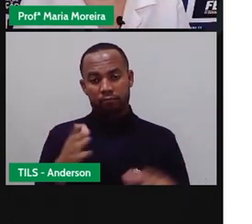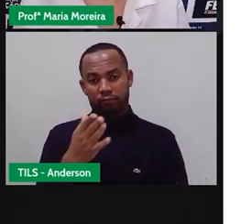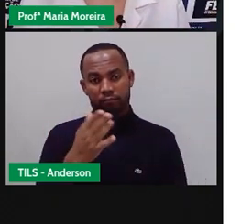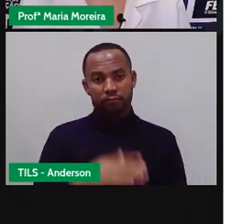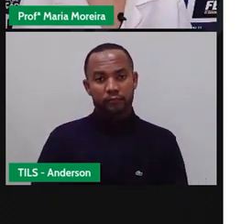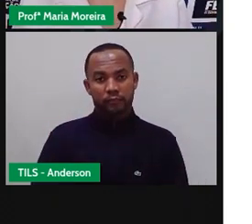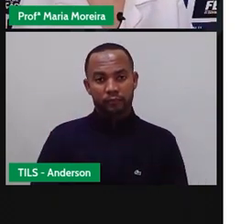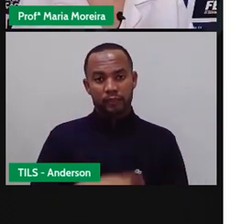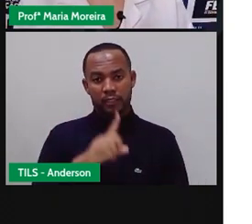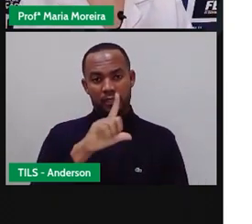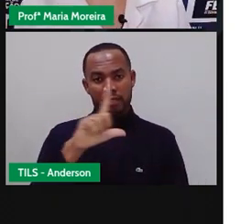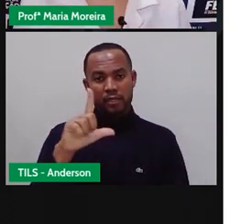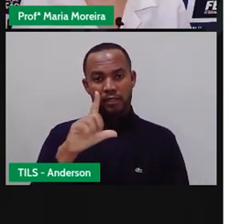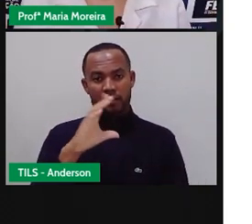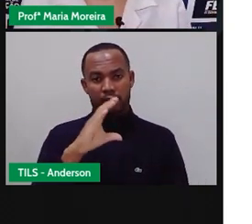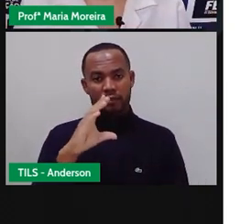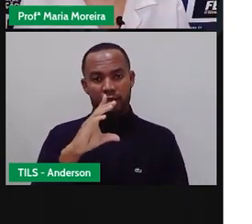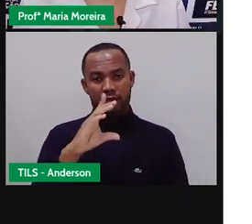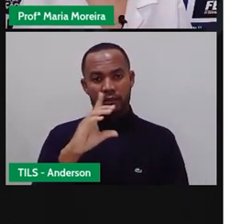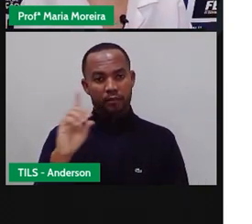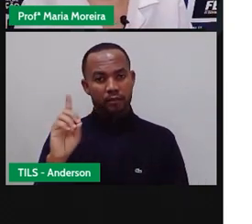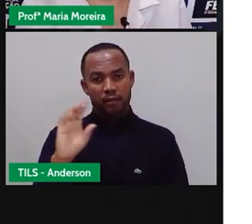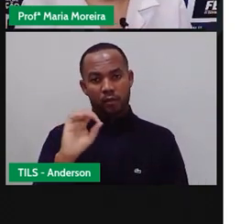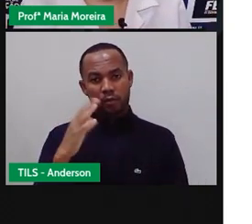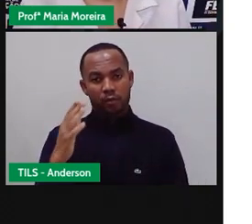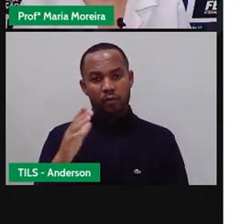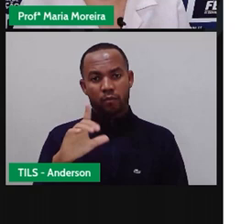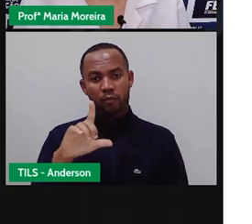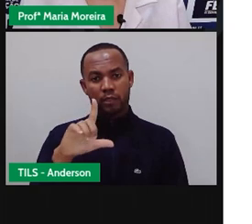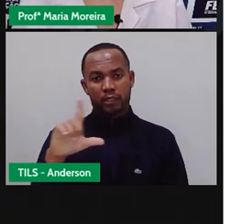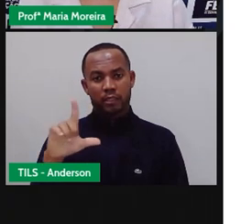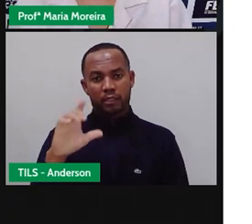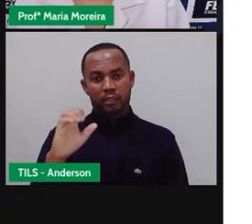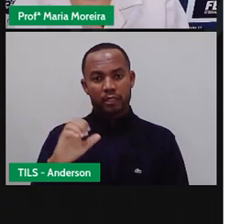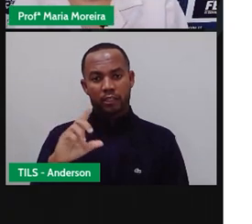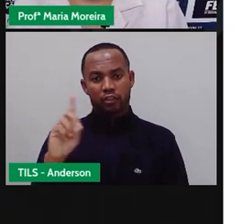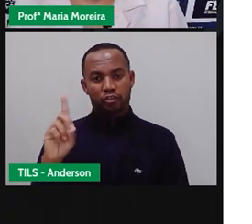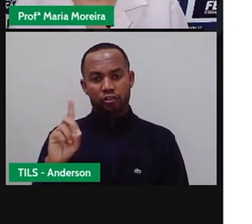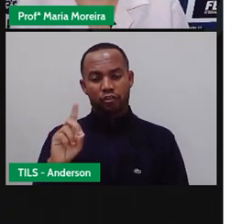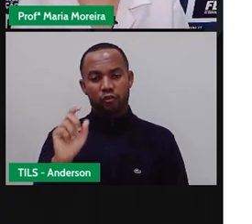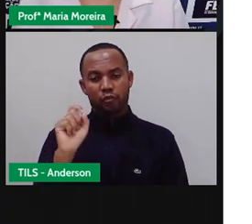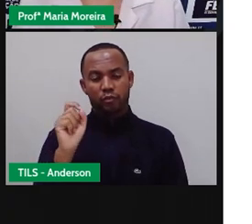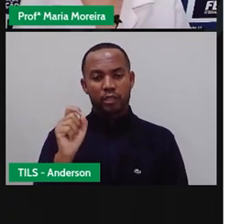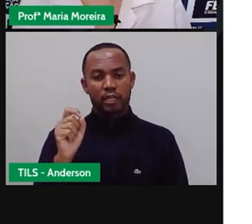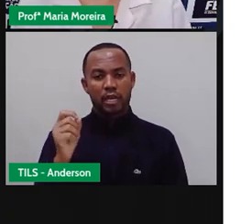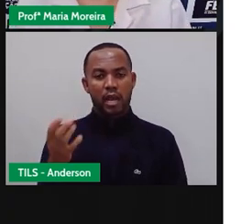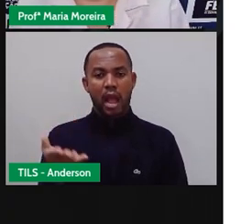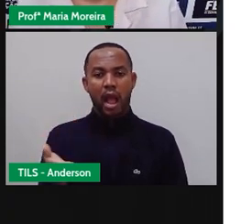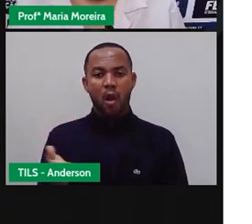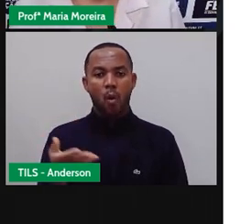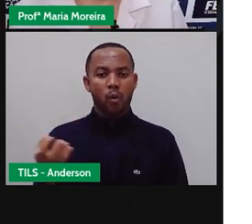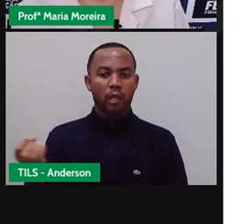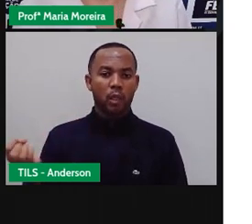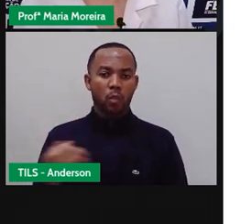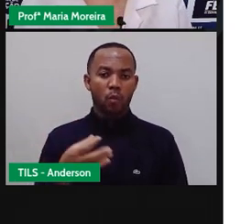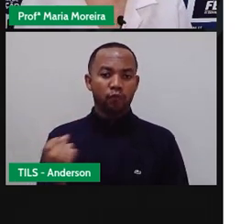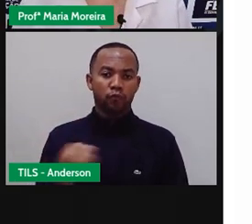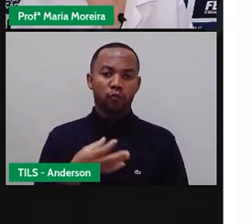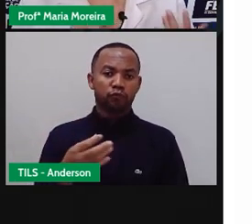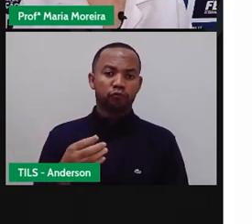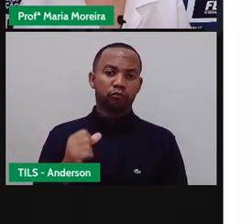luminosidade da tela os telefones celulares e baterias os computadores né isso a própria